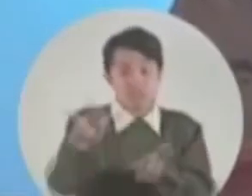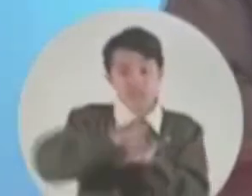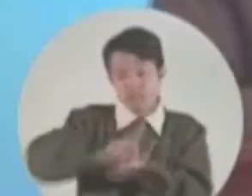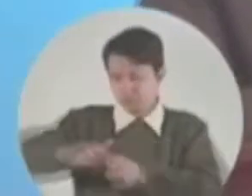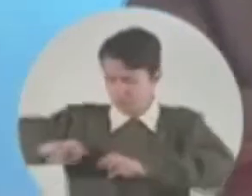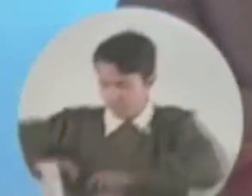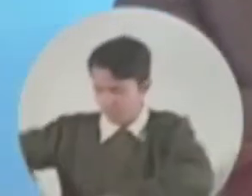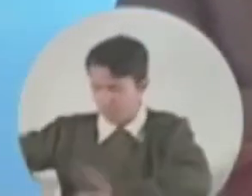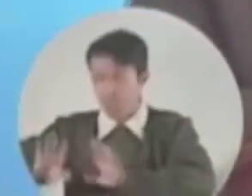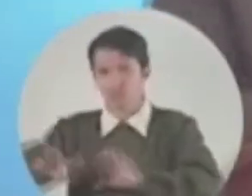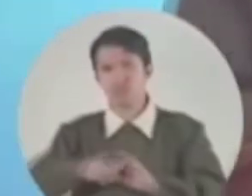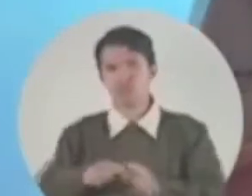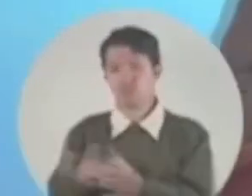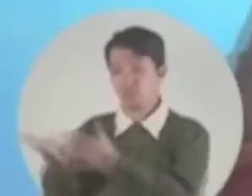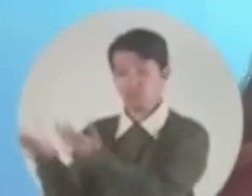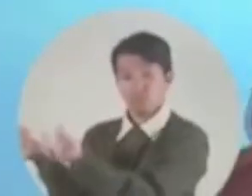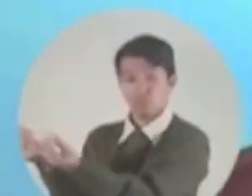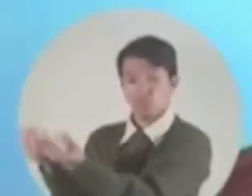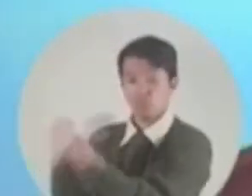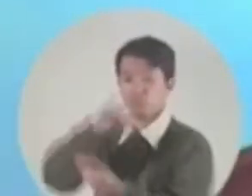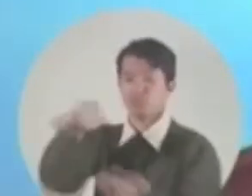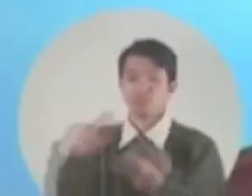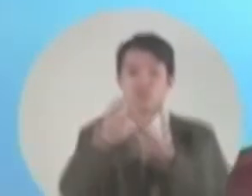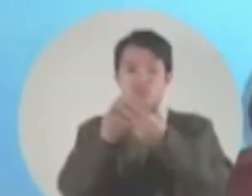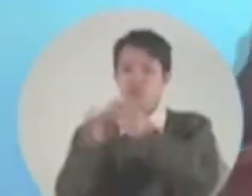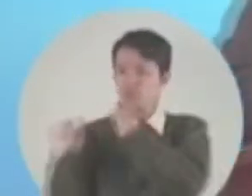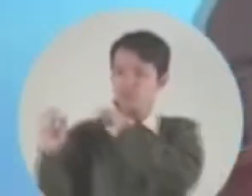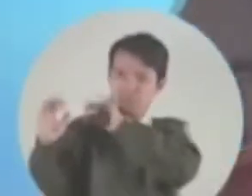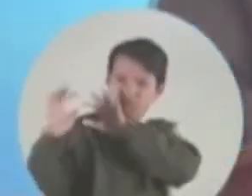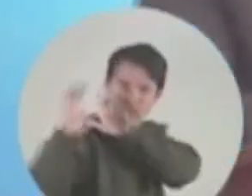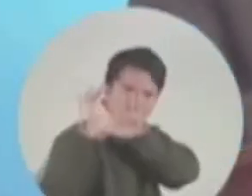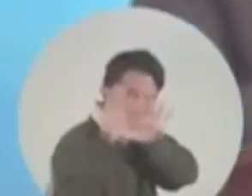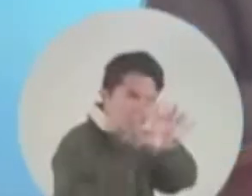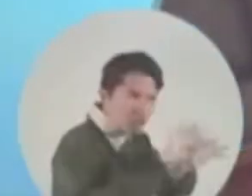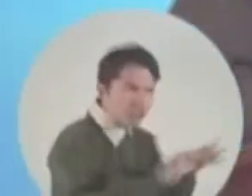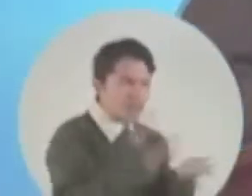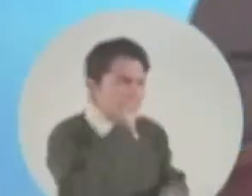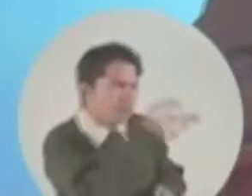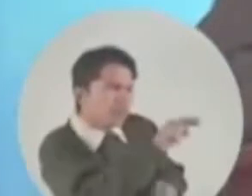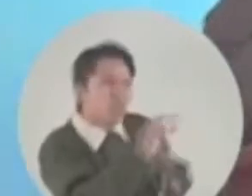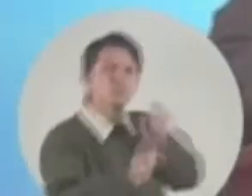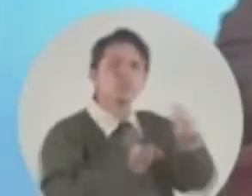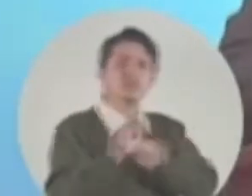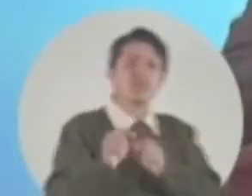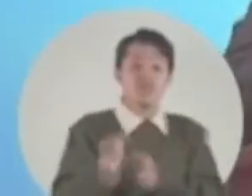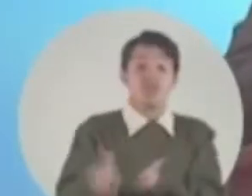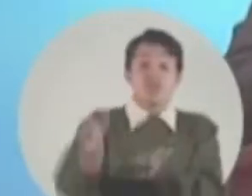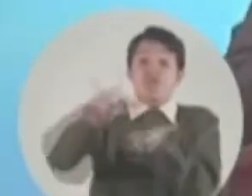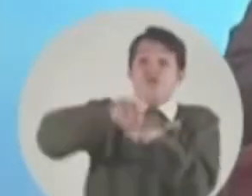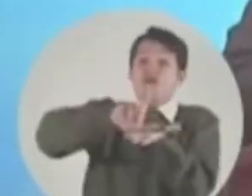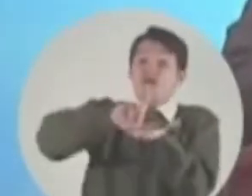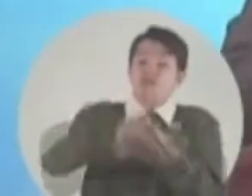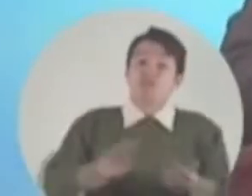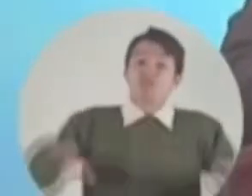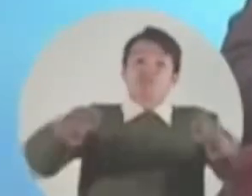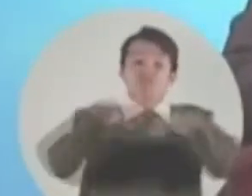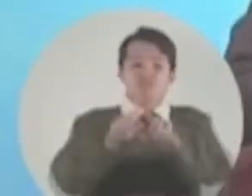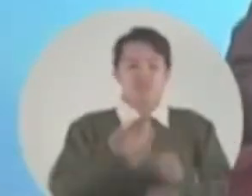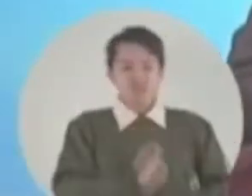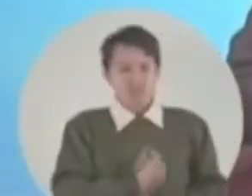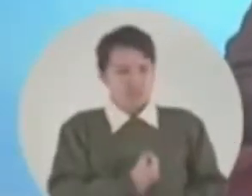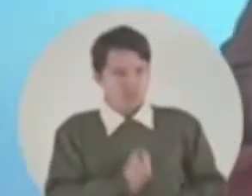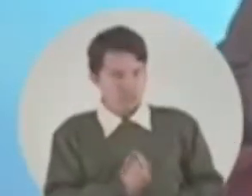9: enquanto isso, uma grande multidão de judeus, ao descobrir que Jesus estava ali, veio não apenas por causa de Jesus, mas também para